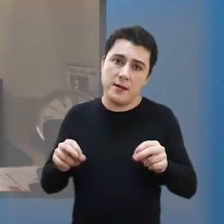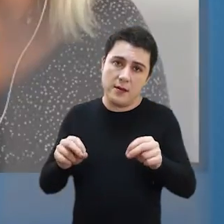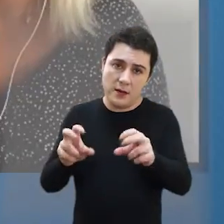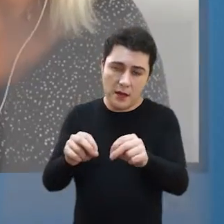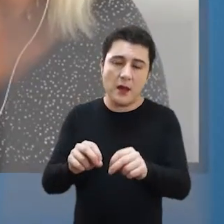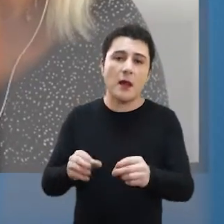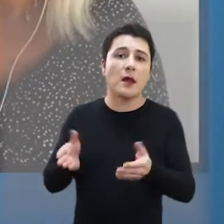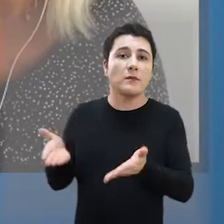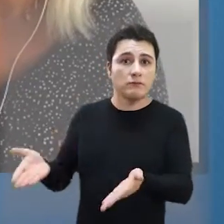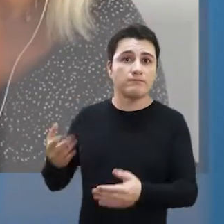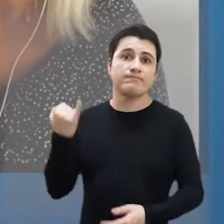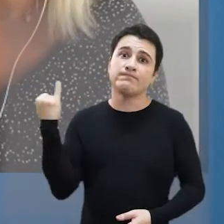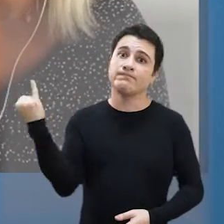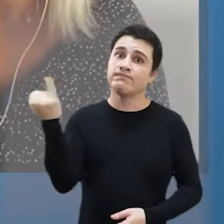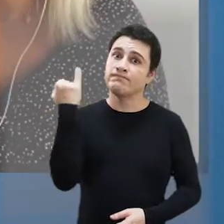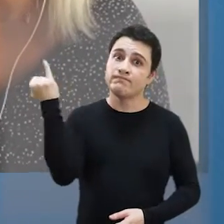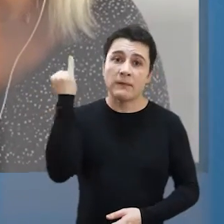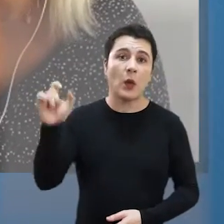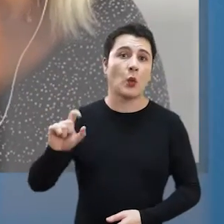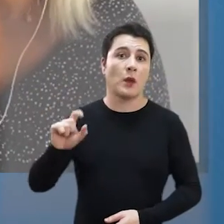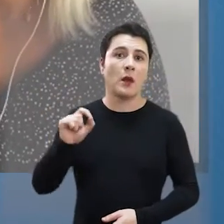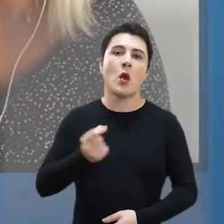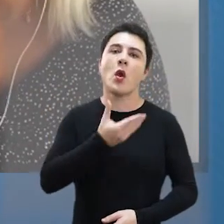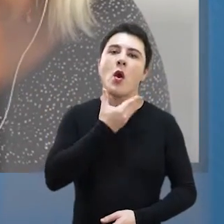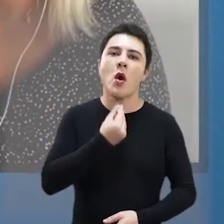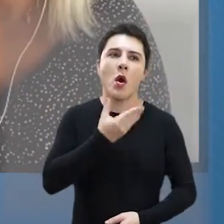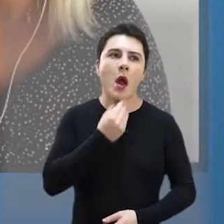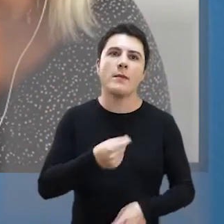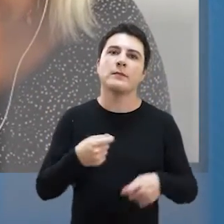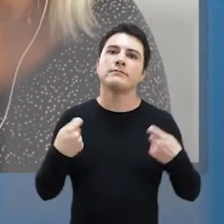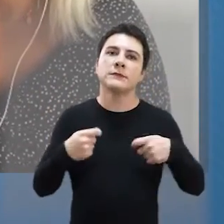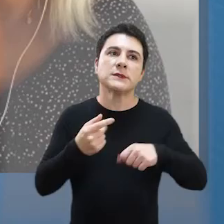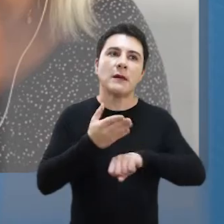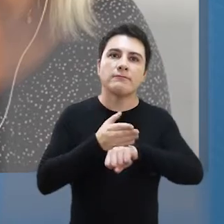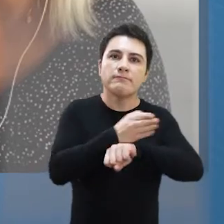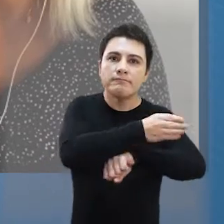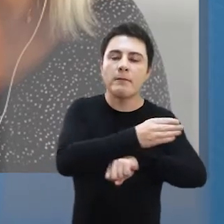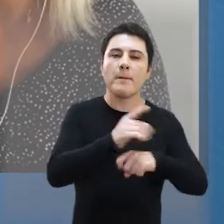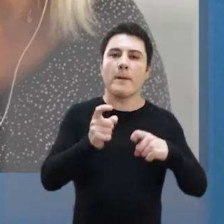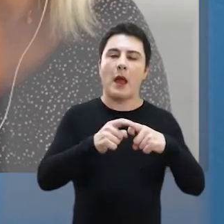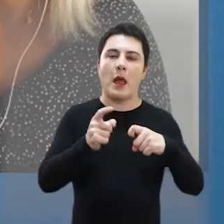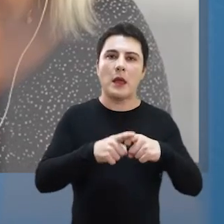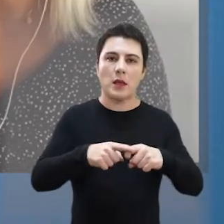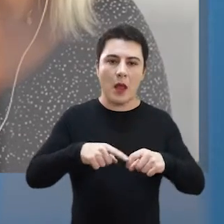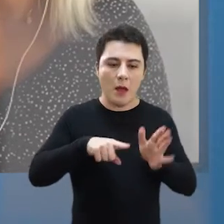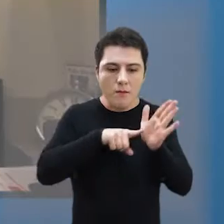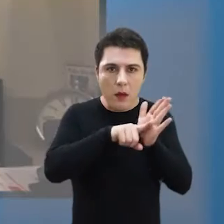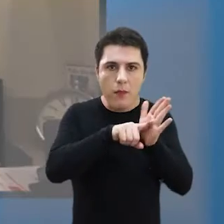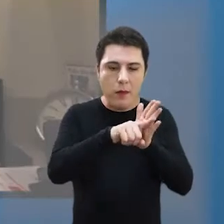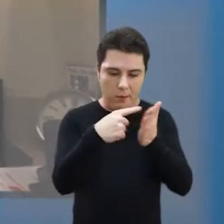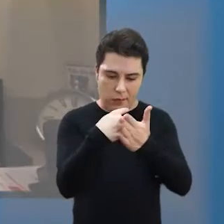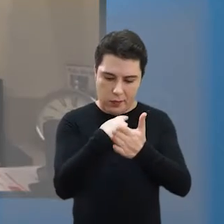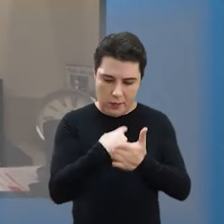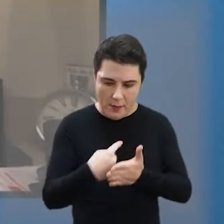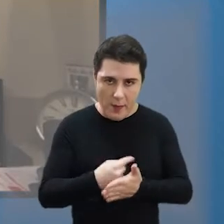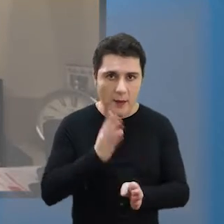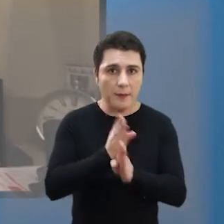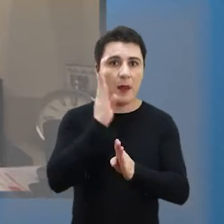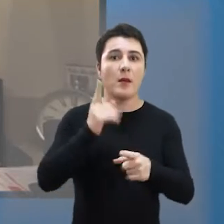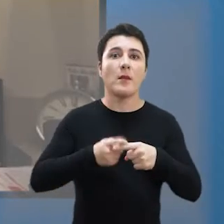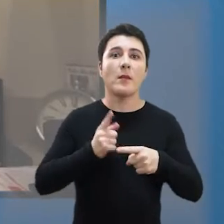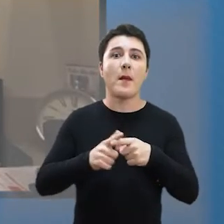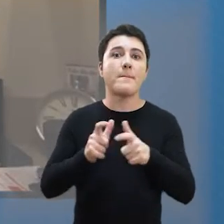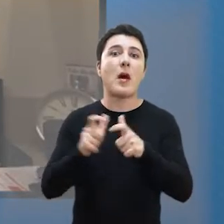que aí que entra a parte importante de o homem procurar o médico, tentar diagnosticar, porque a maioria